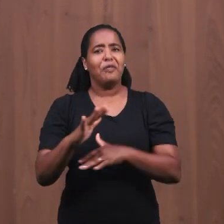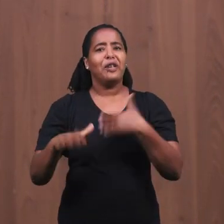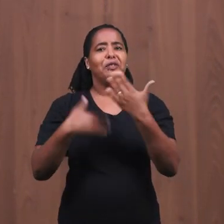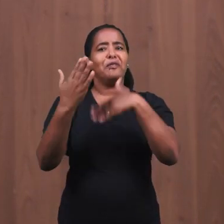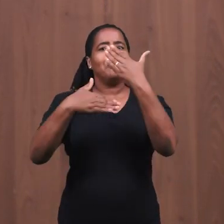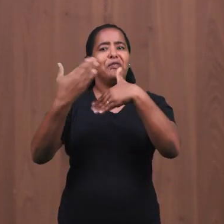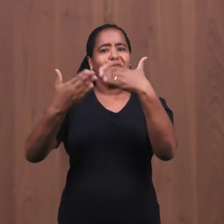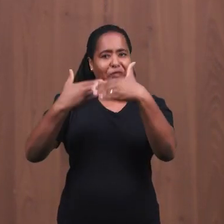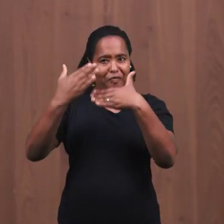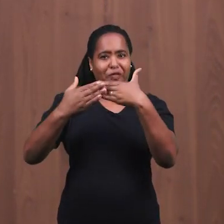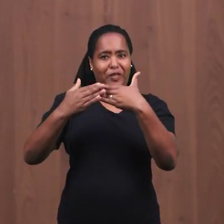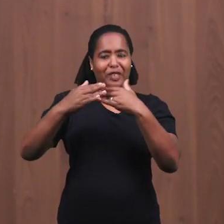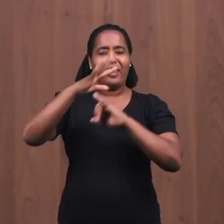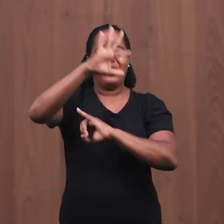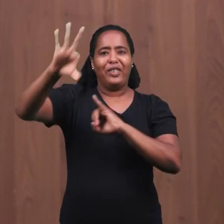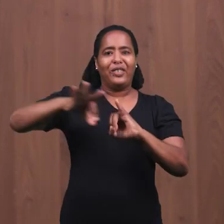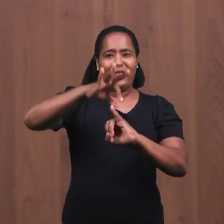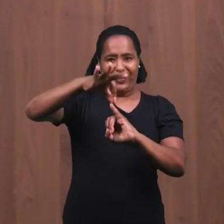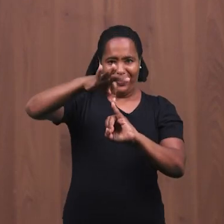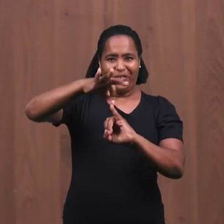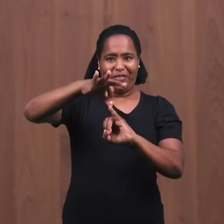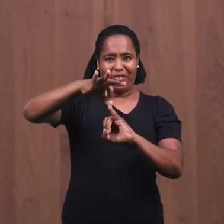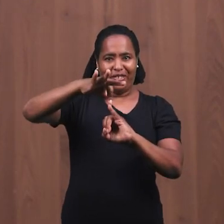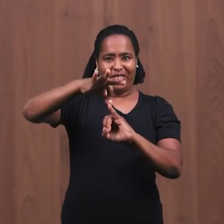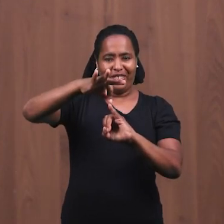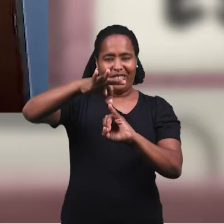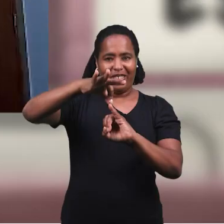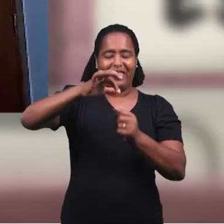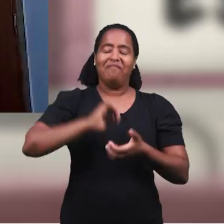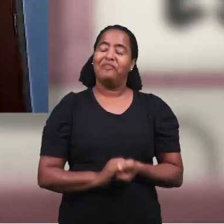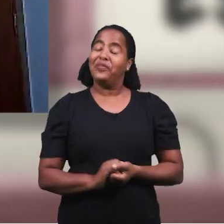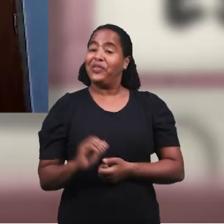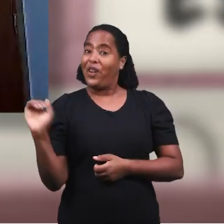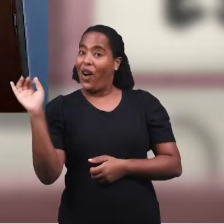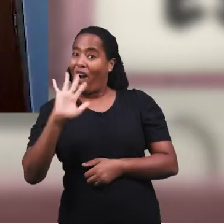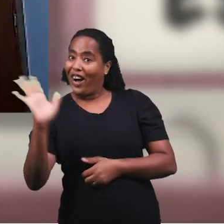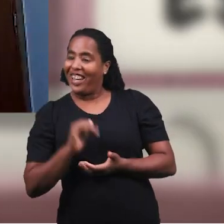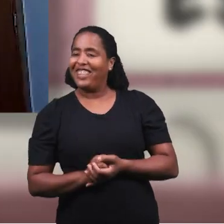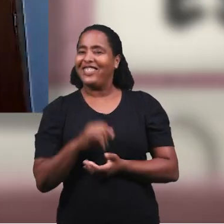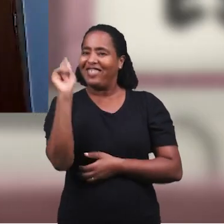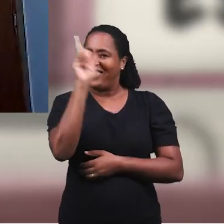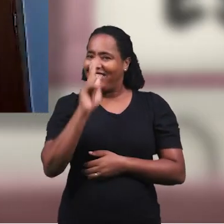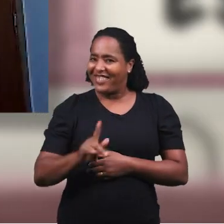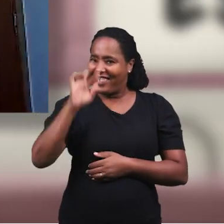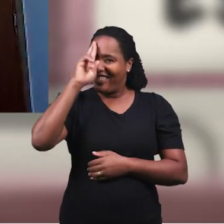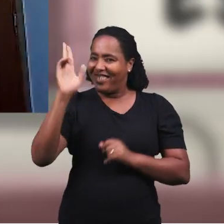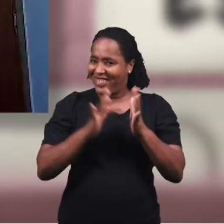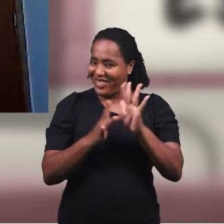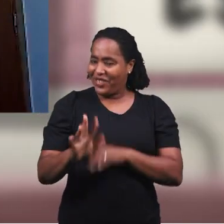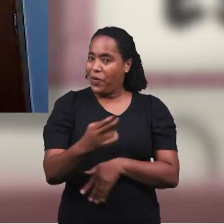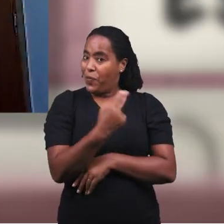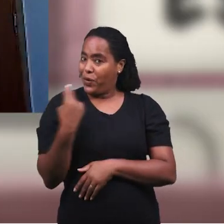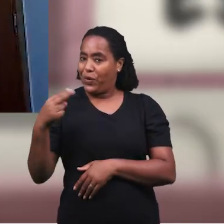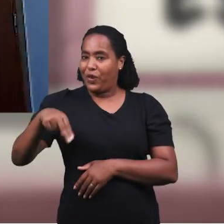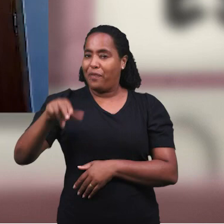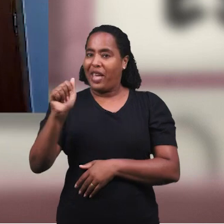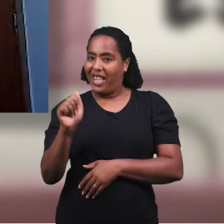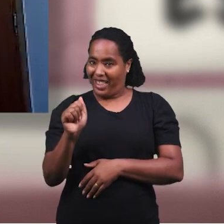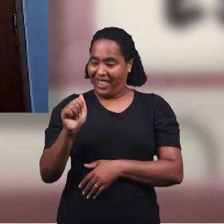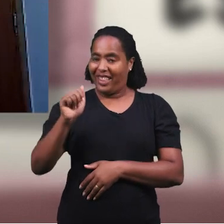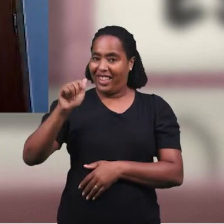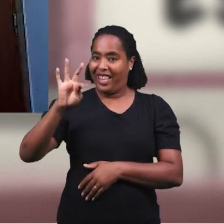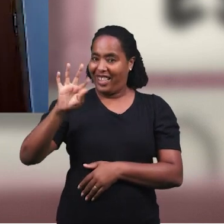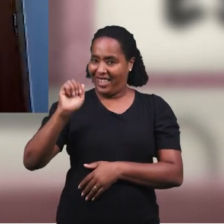processo seletivo do Instituto Federal do Espírito Santo. Olá, a paz do Senhor Jesus. Meu nome é Natan W. Gomes e eu sou da igreja